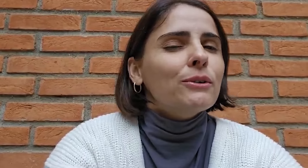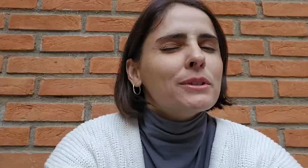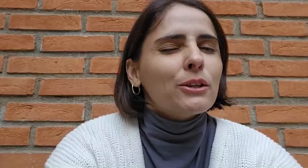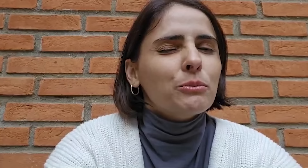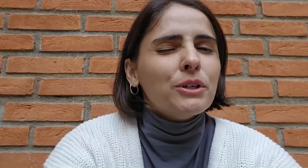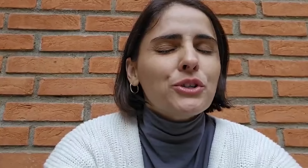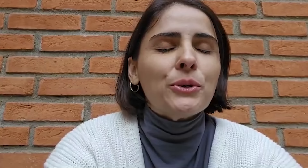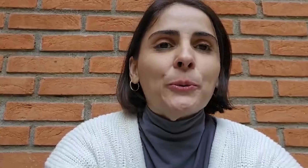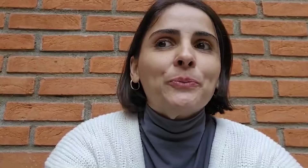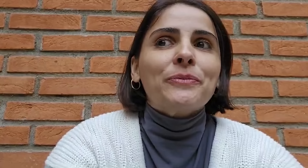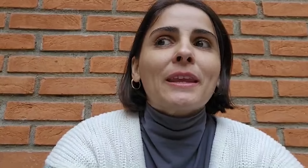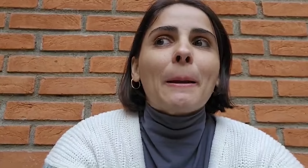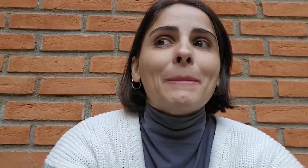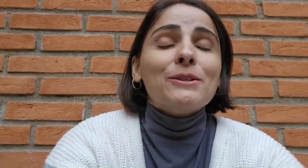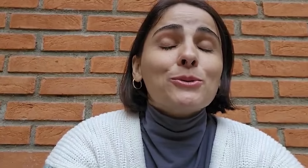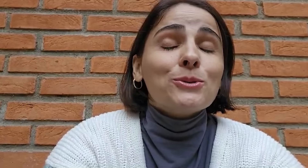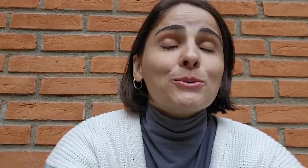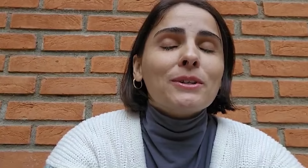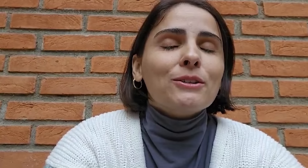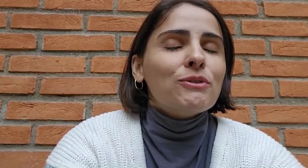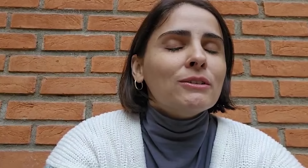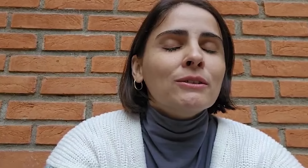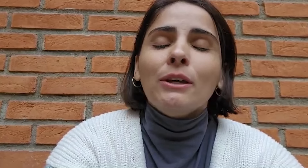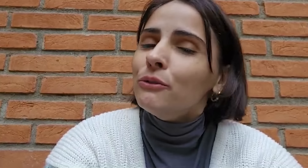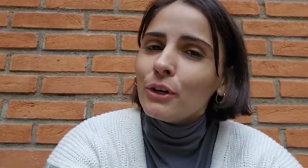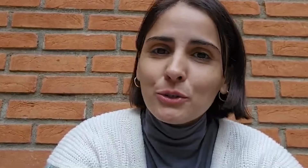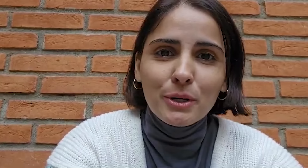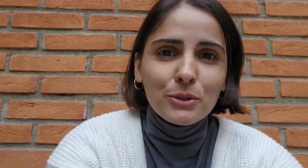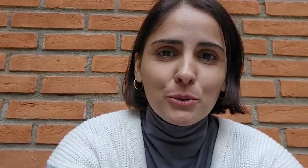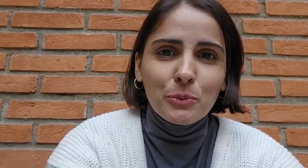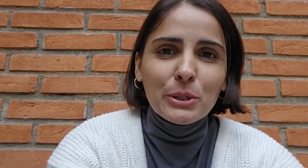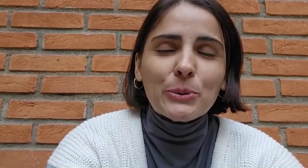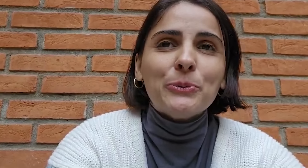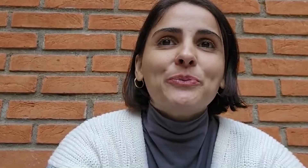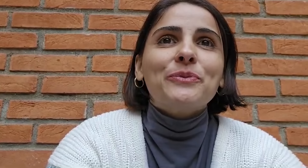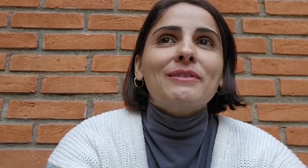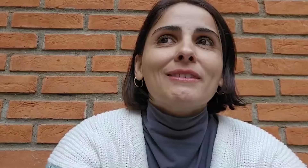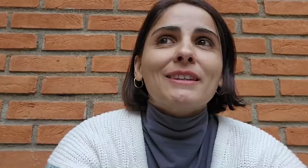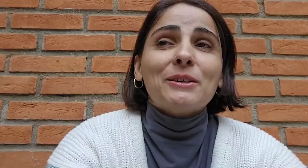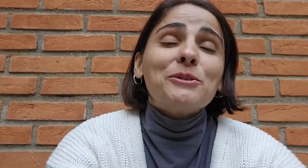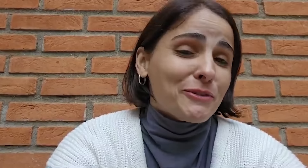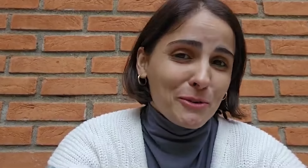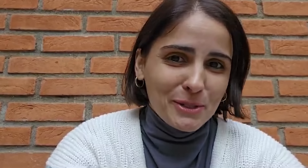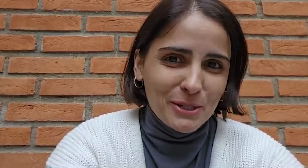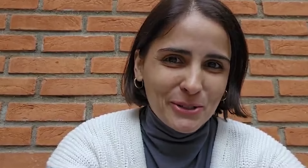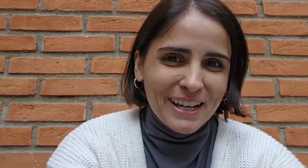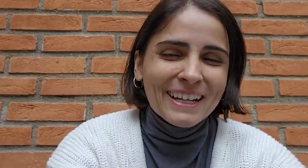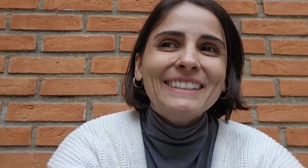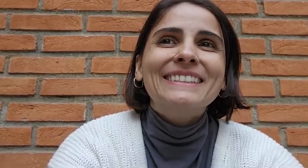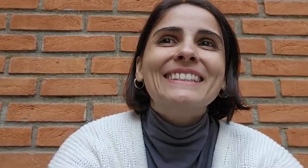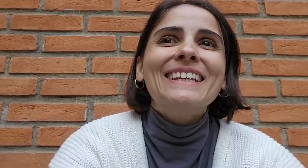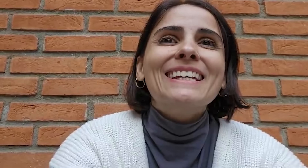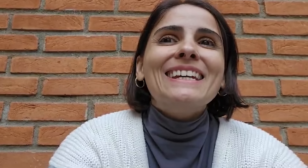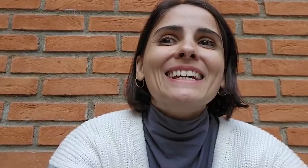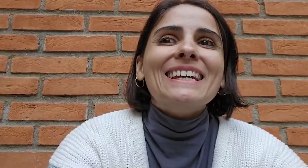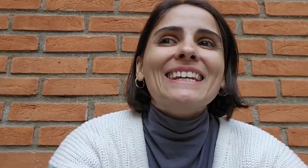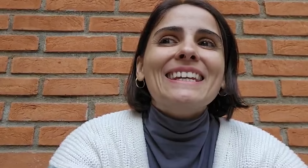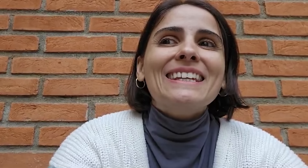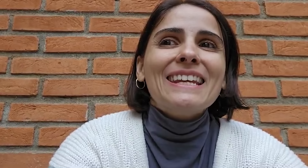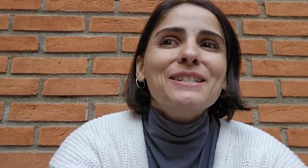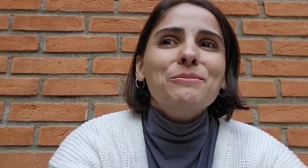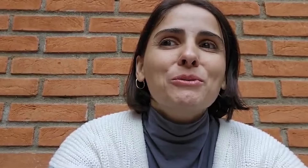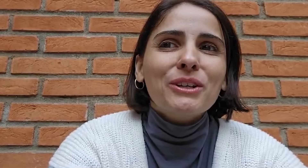desafio dá um certo medinho mas hoje eu escutei Deus falando tão fortemente comigo que inclusive eu comecei a chorar